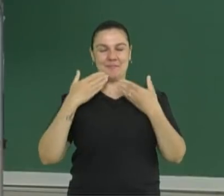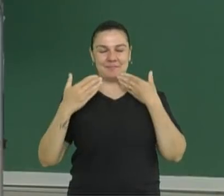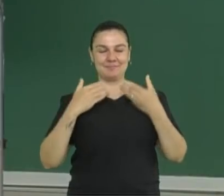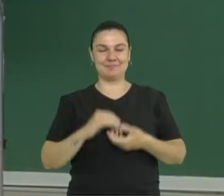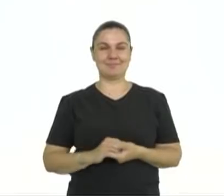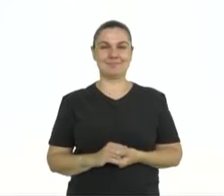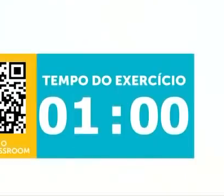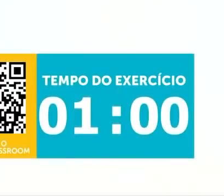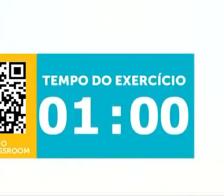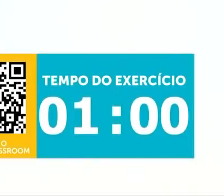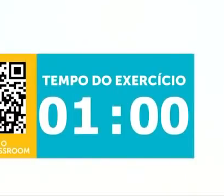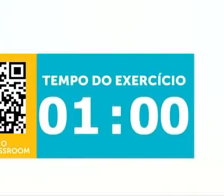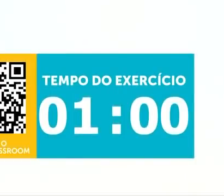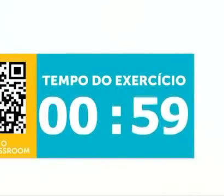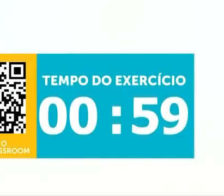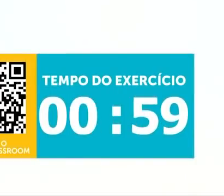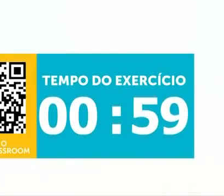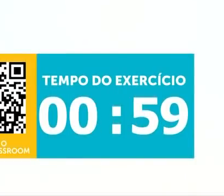papinho.